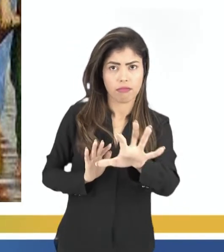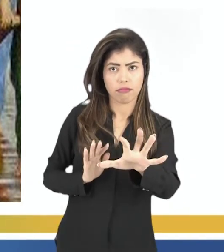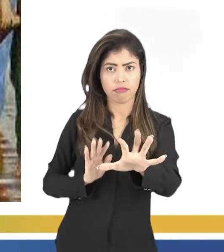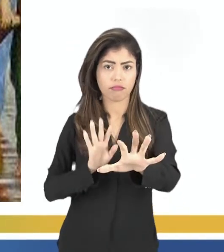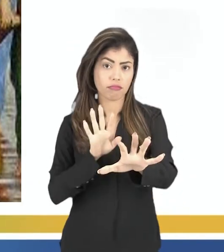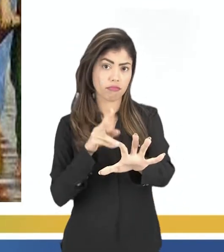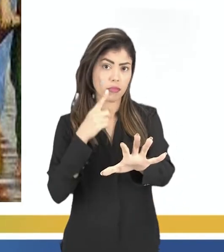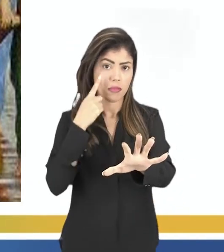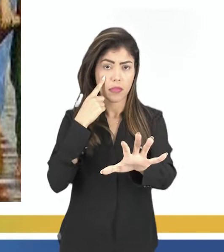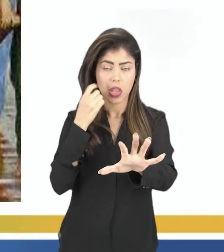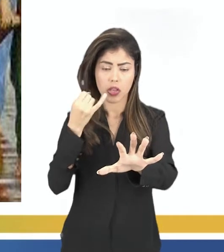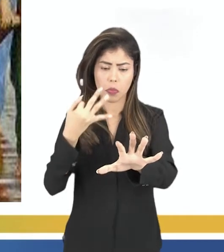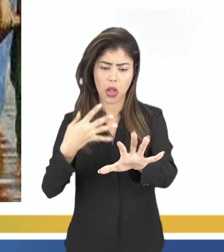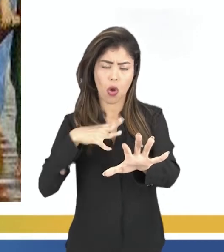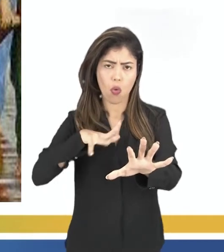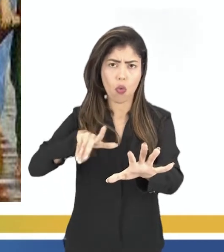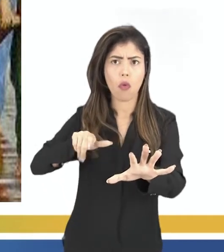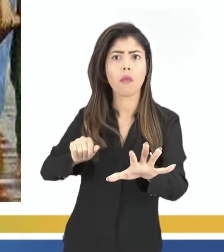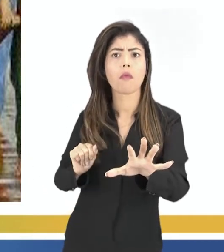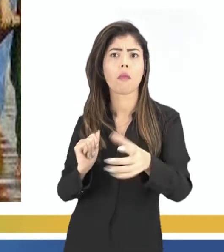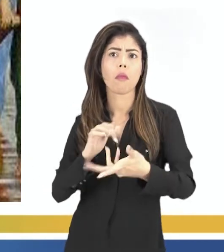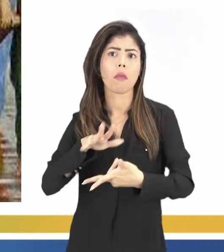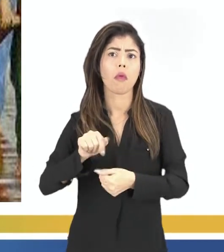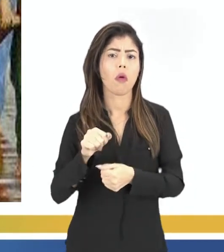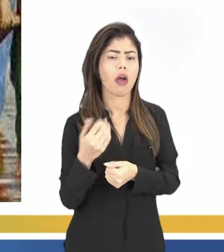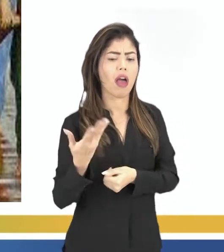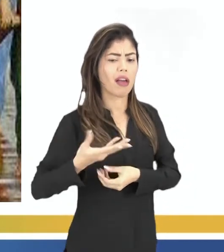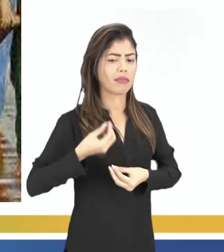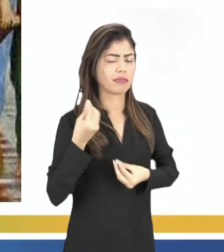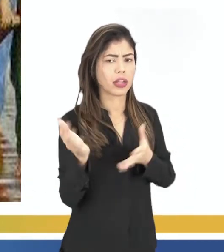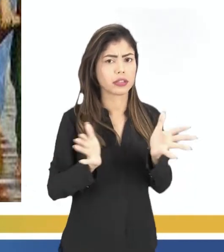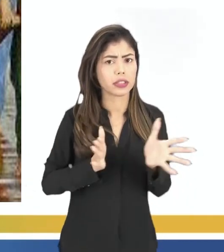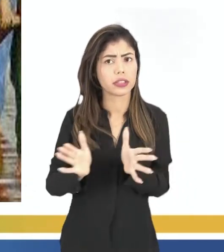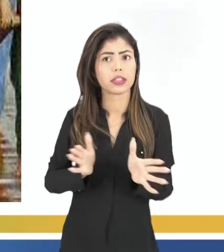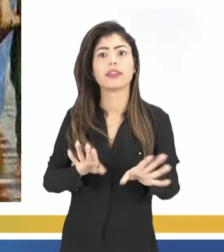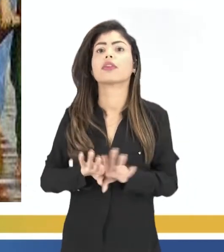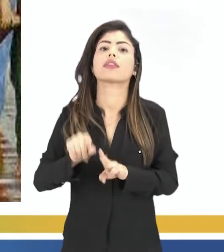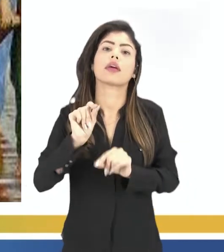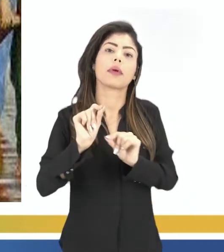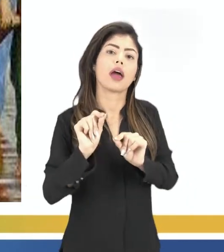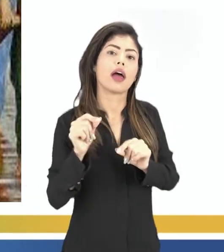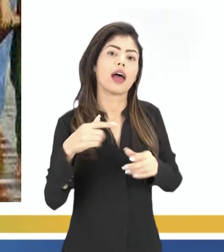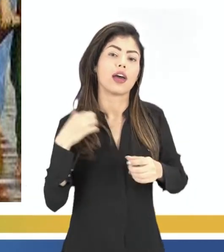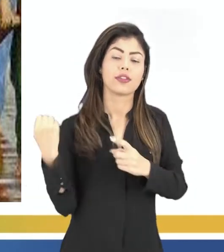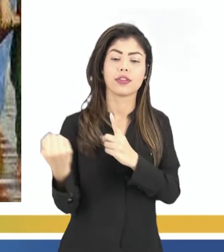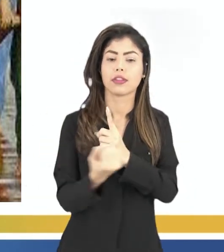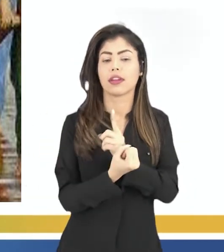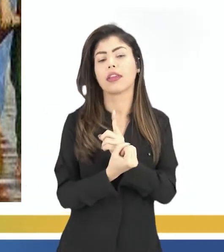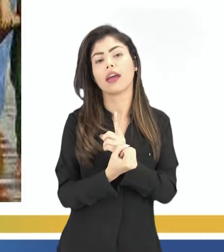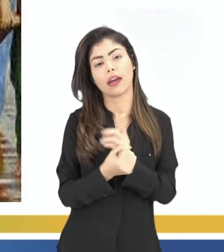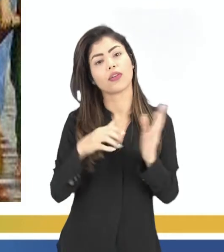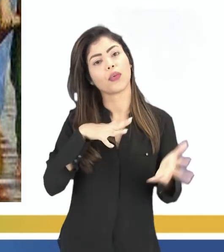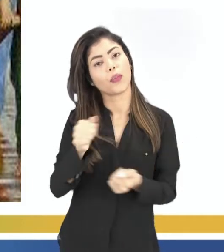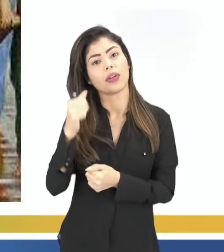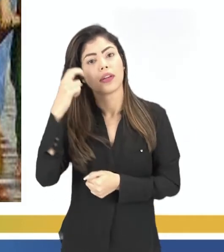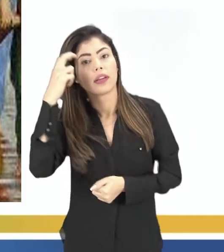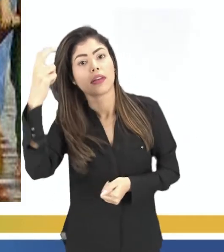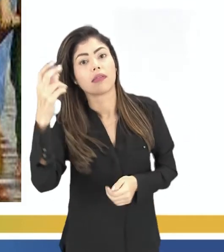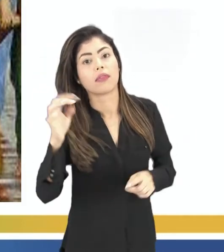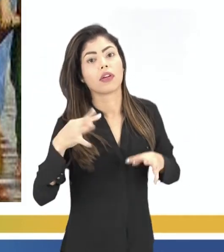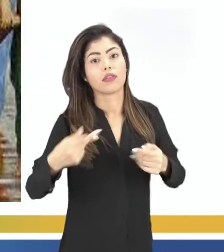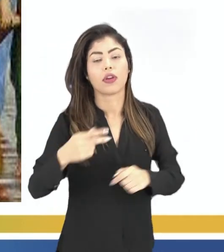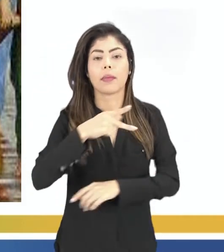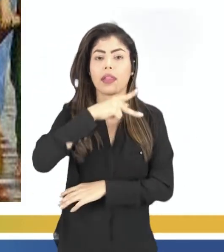meio que indicando também o mundo sensível, a sociedade aqui entre nós, não mais um mundo inteligível transcendental